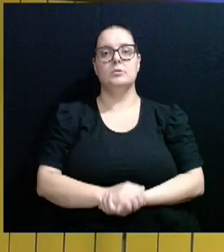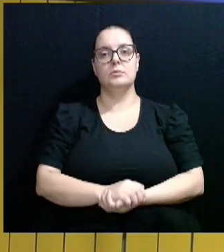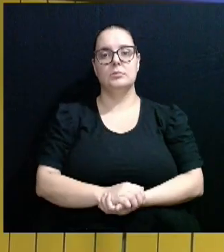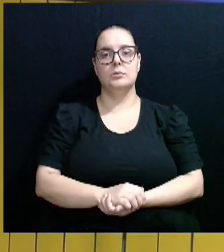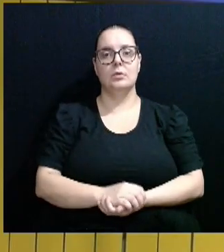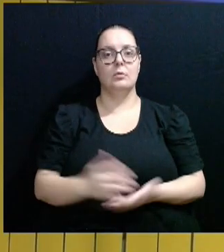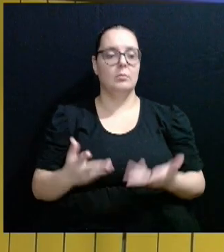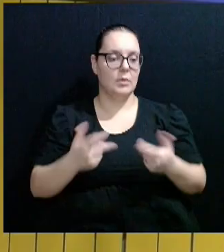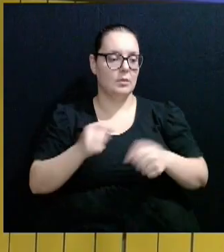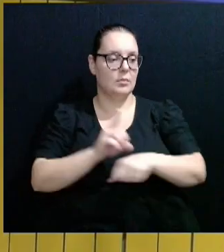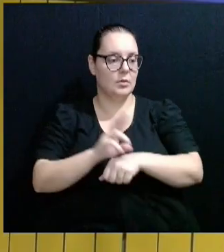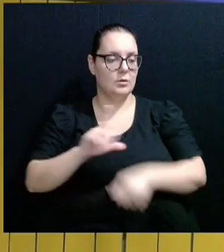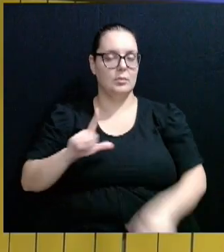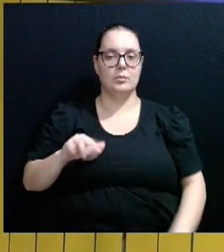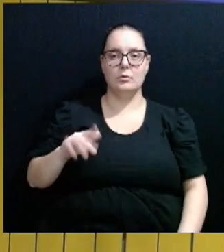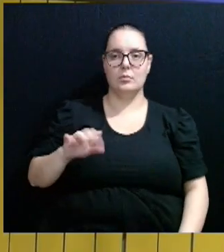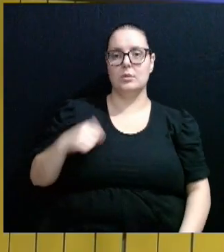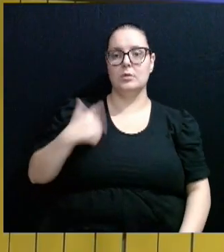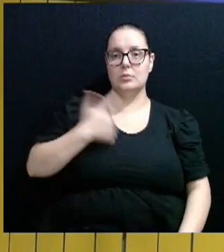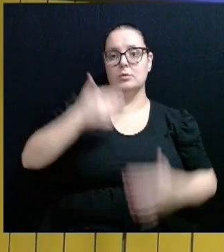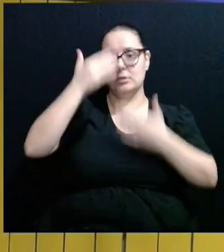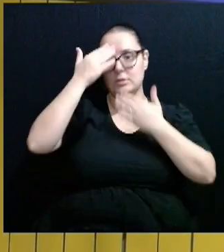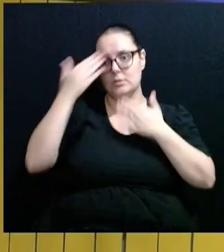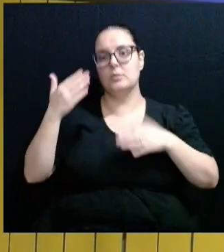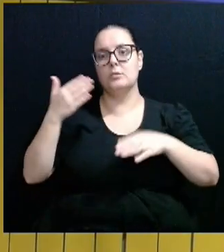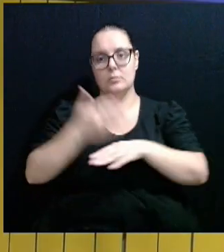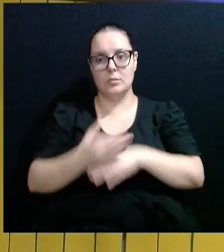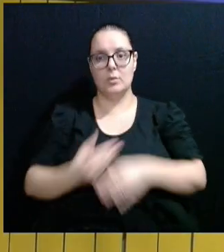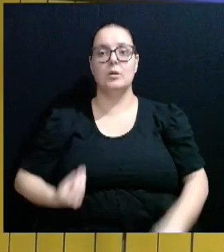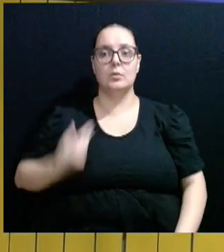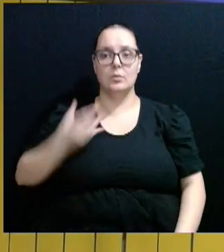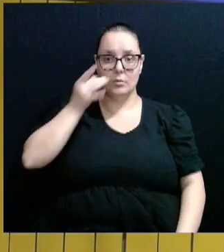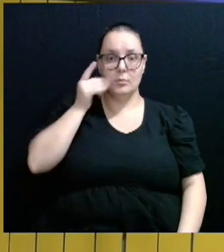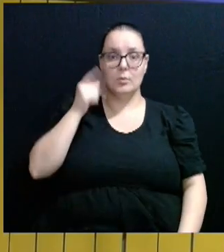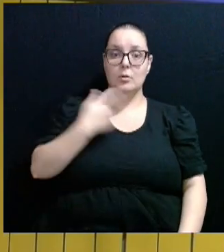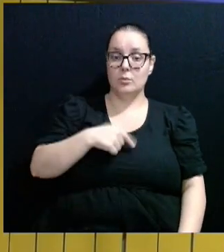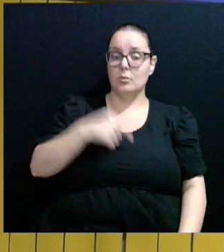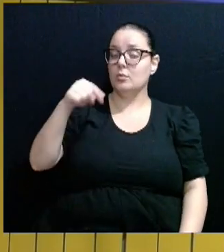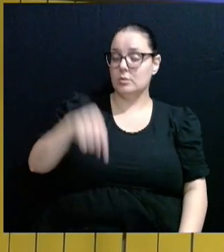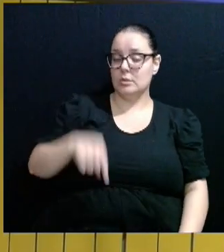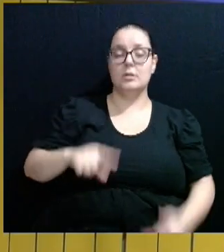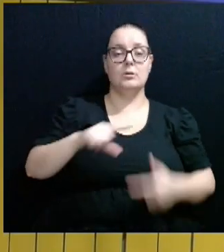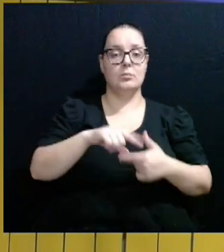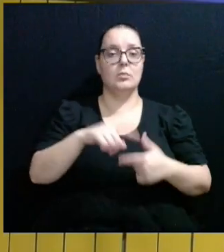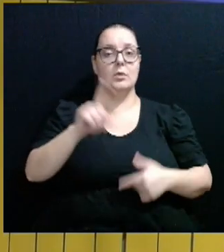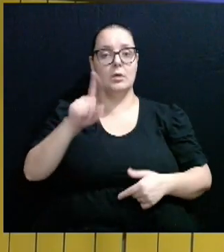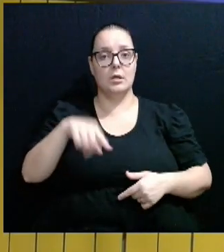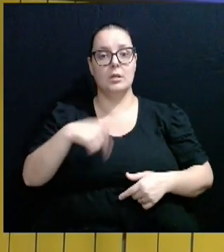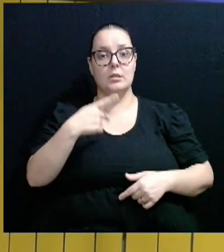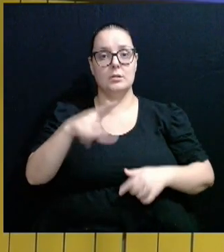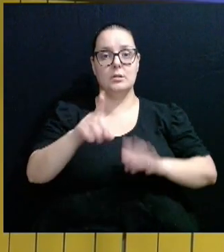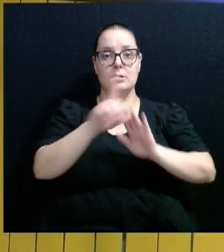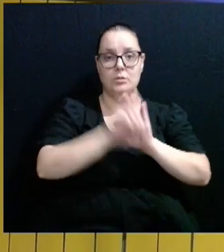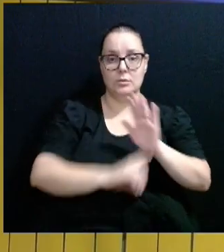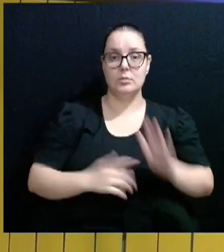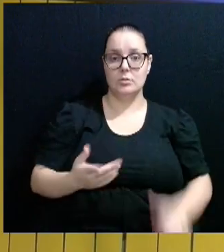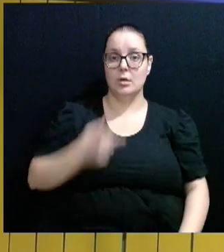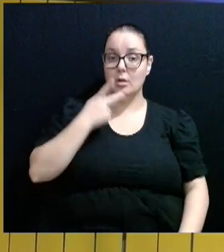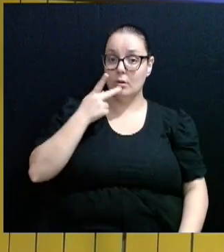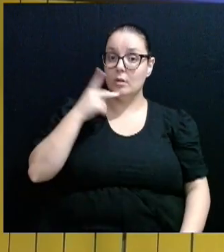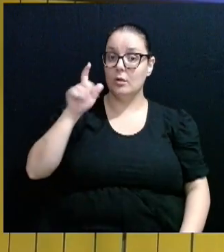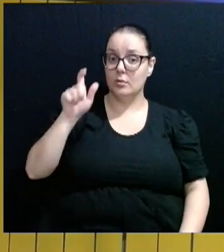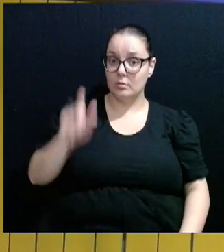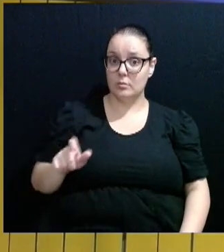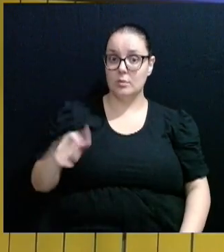Maravilha, doutor Lucas. A gente agradece a sua participação e presença. Estamos aqui no quadro É Seu Direito, falando do direito da pessoa